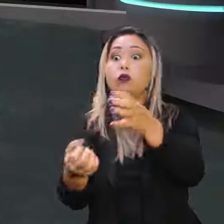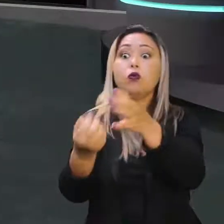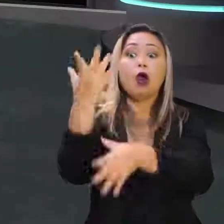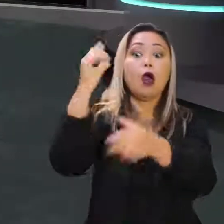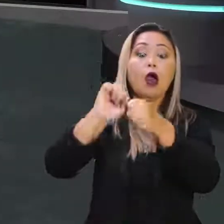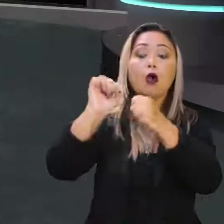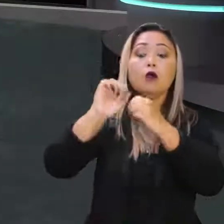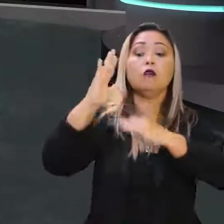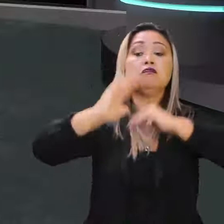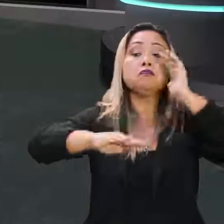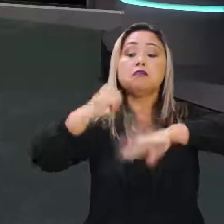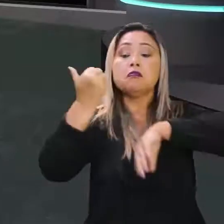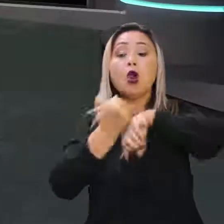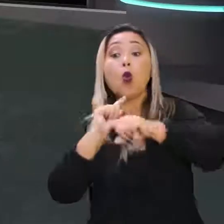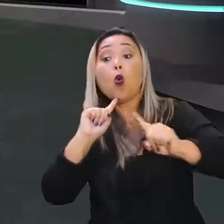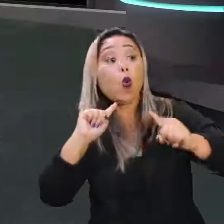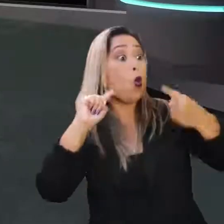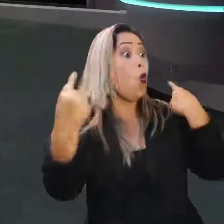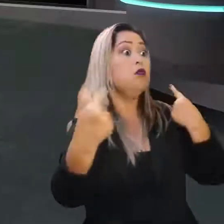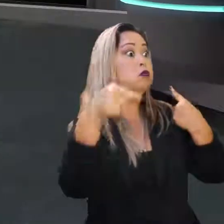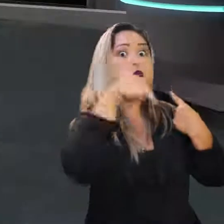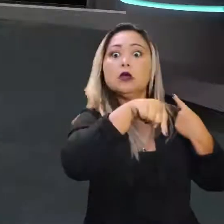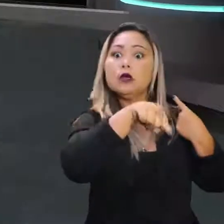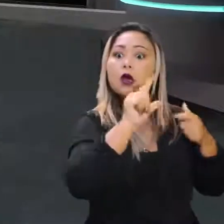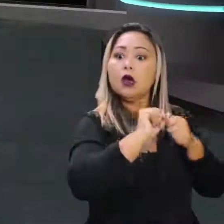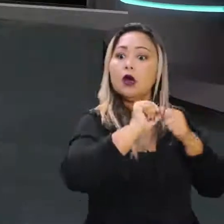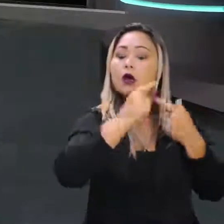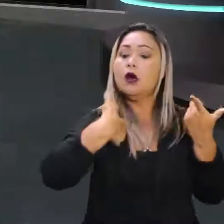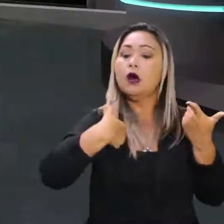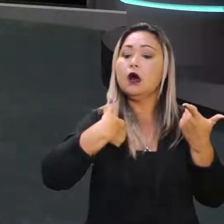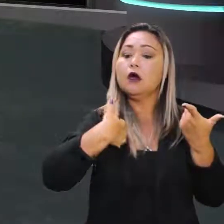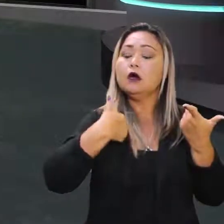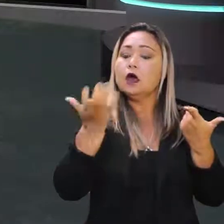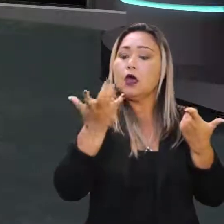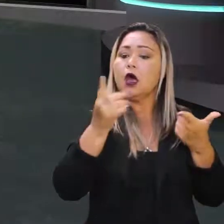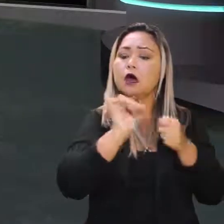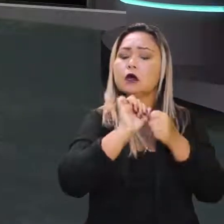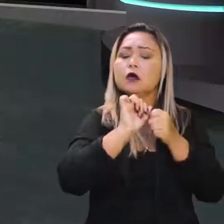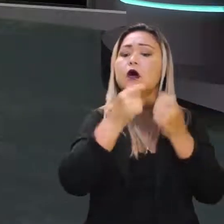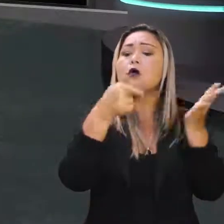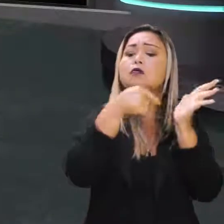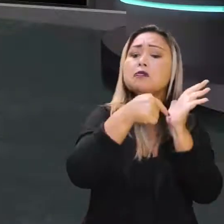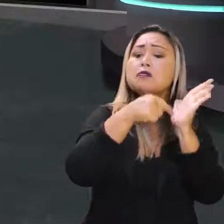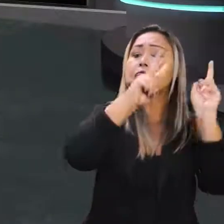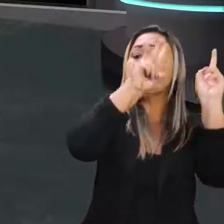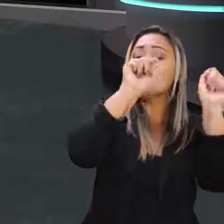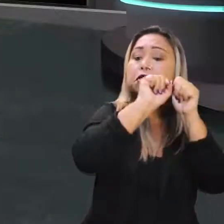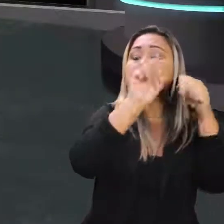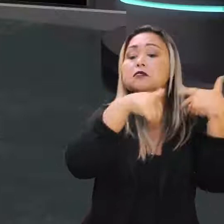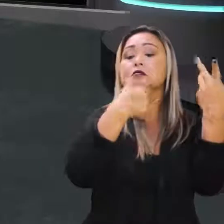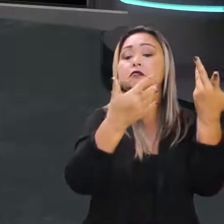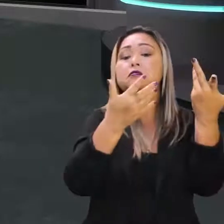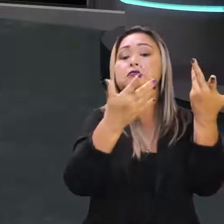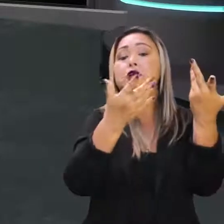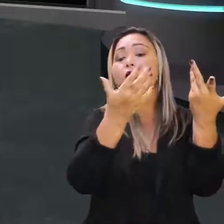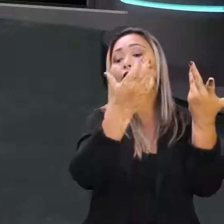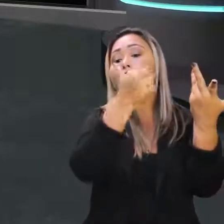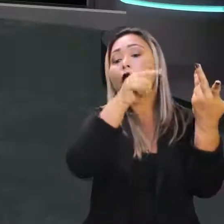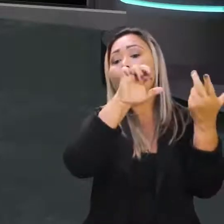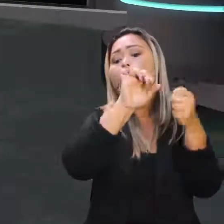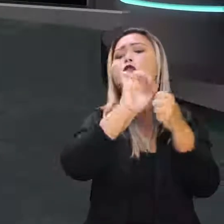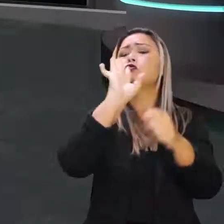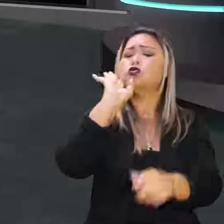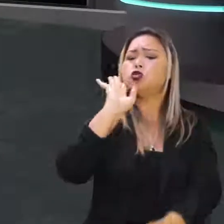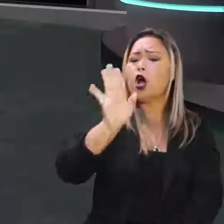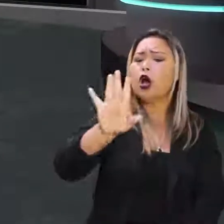artistas indo de contra aquele estilo e buscando tratar de temas, né, clássicos. Já foram vistos antes, que já